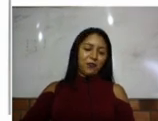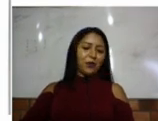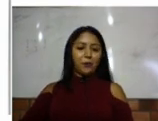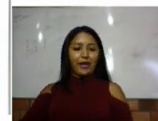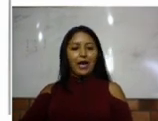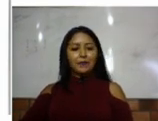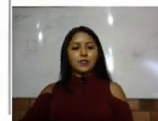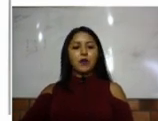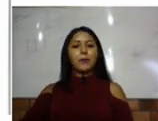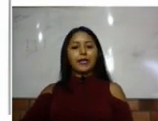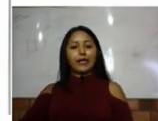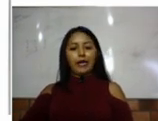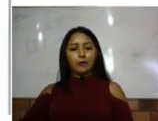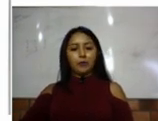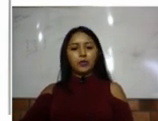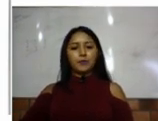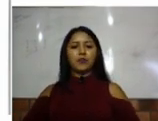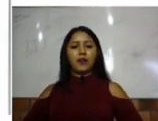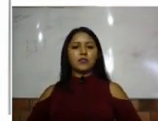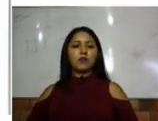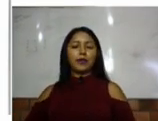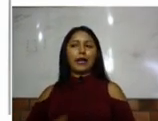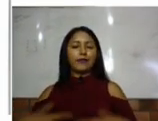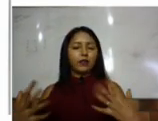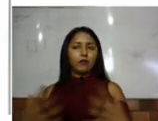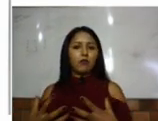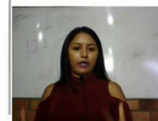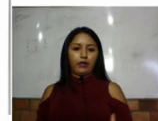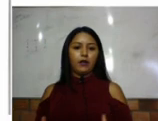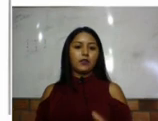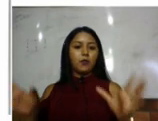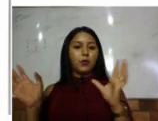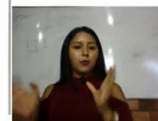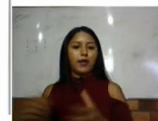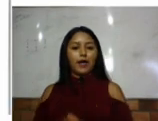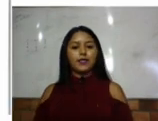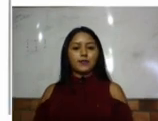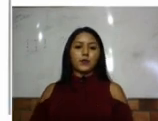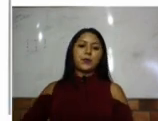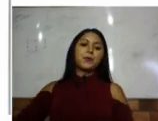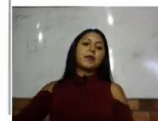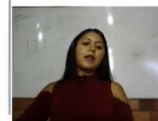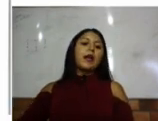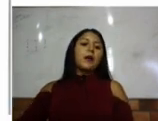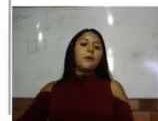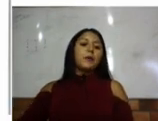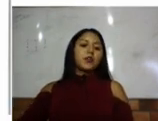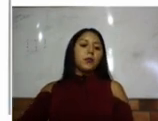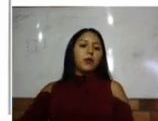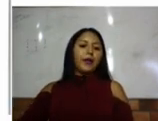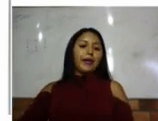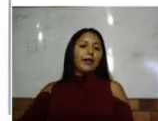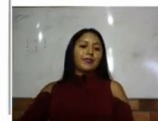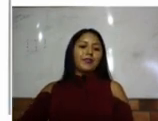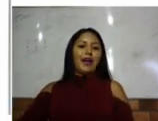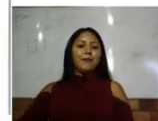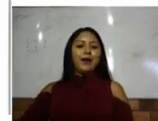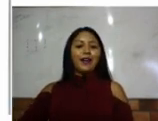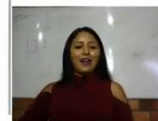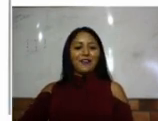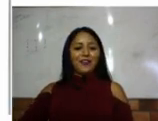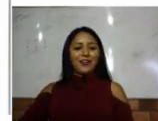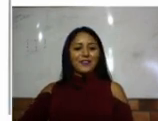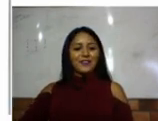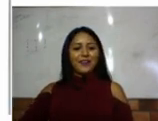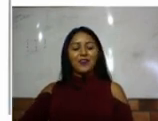estou brincando bro e a pessoa vai brincar tá bom que a pessoa faz uma brincadeira com alguém tão bromear isso sou bromeando